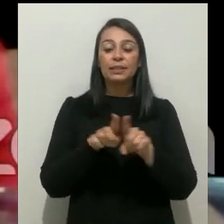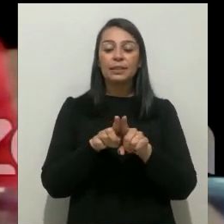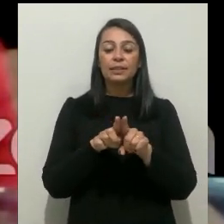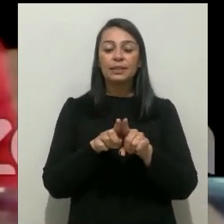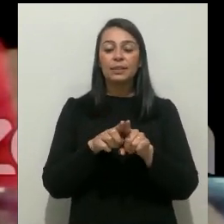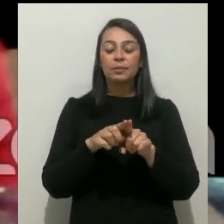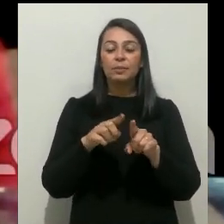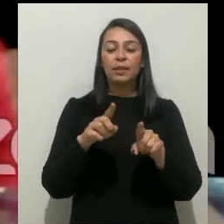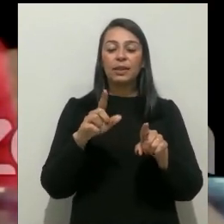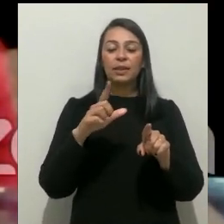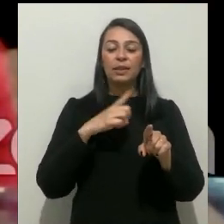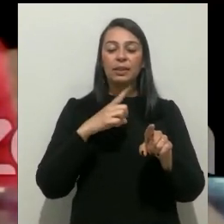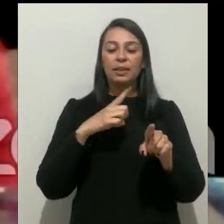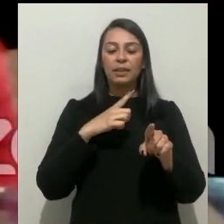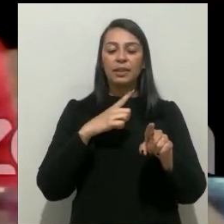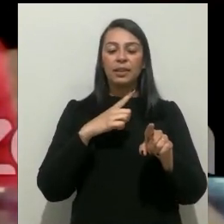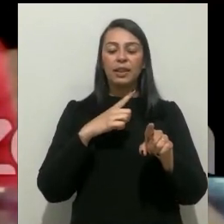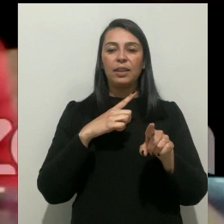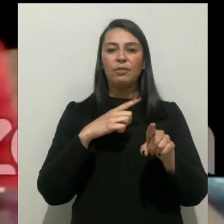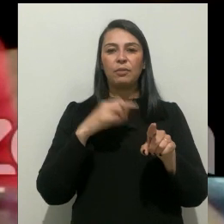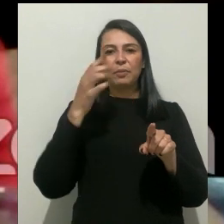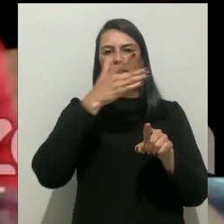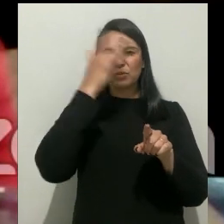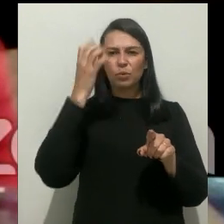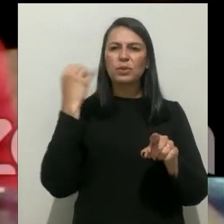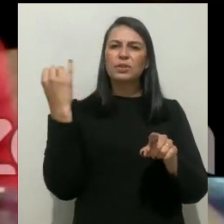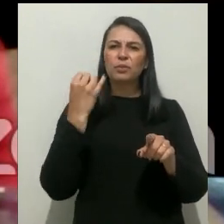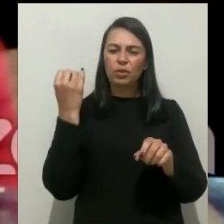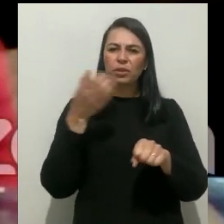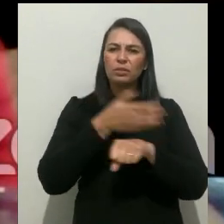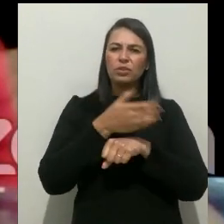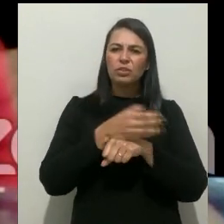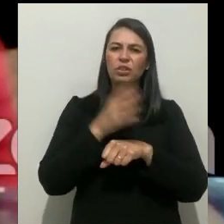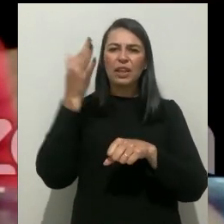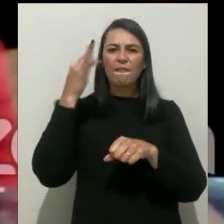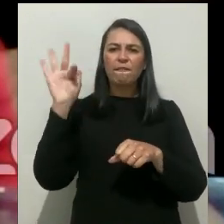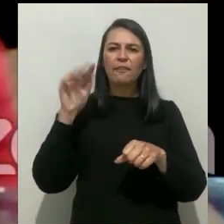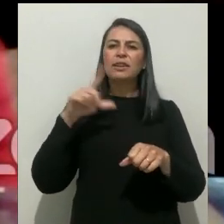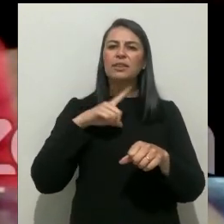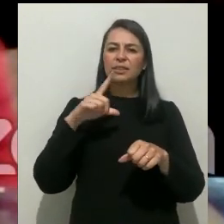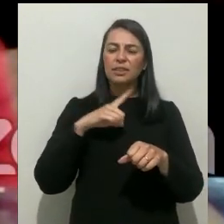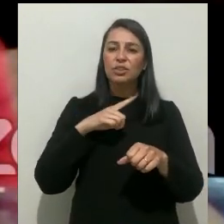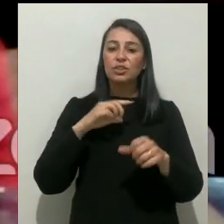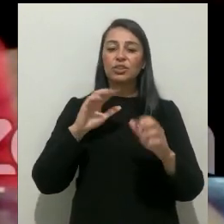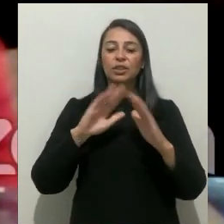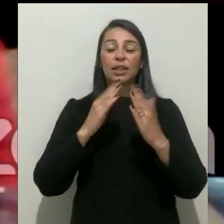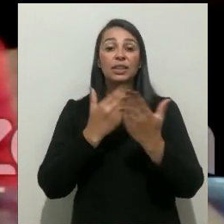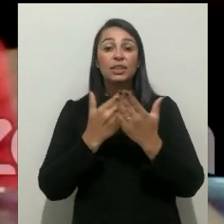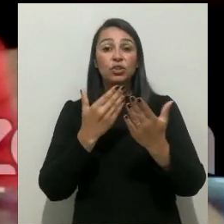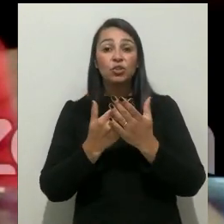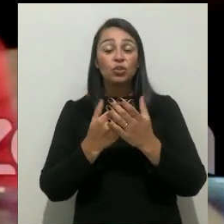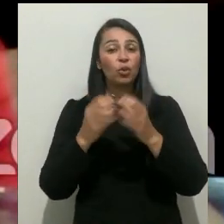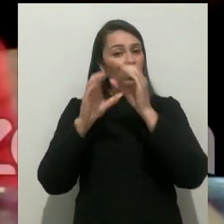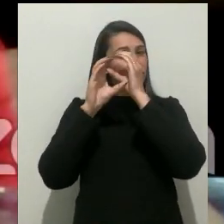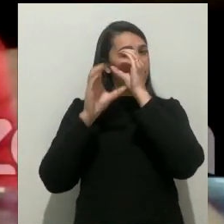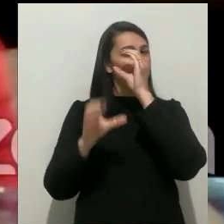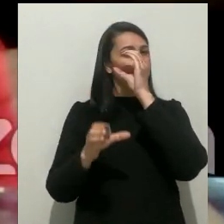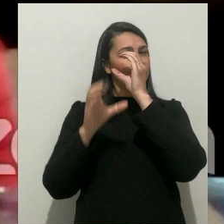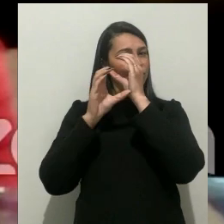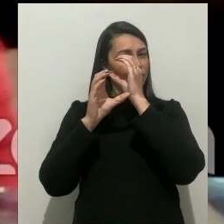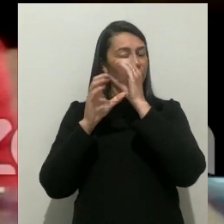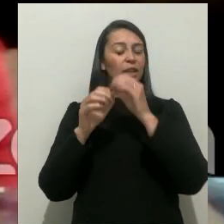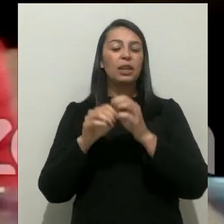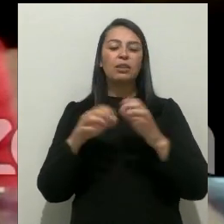Capour, que era, na época, o maior calculista da Europa, né? A França tinha essa escola de engenheiros